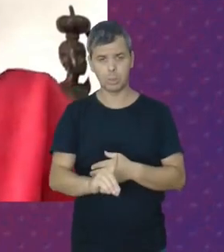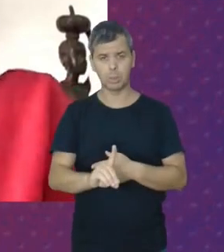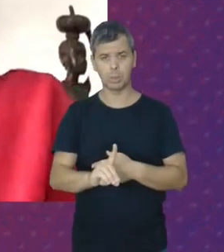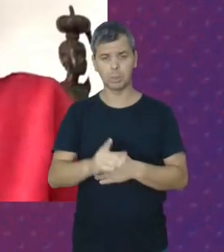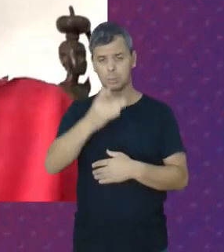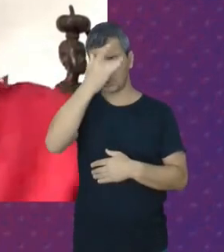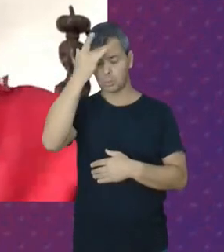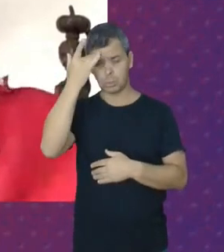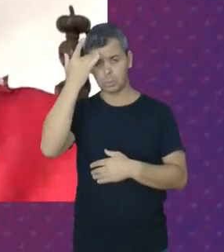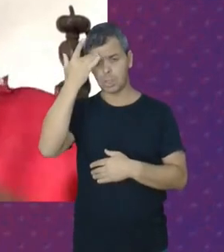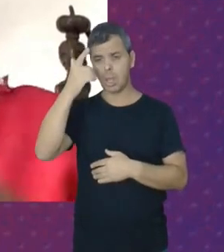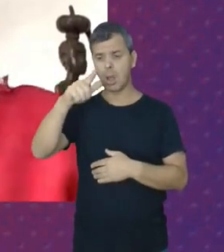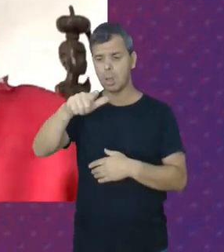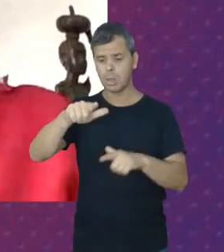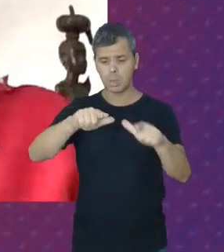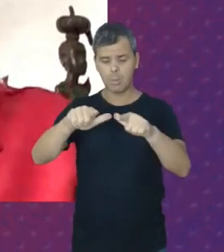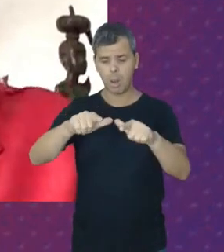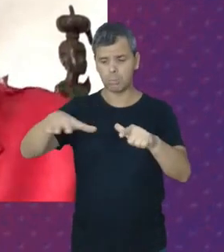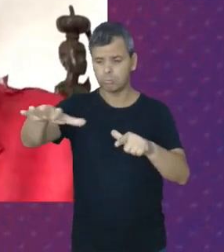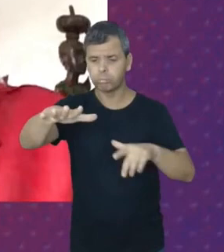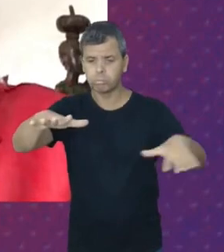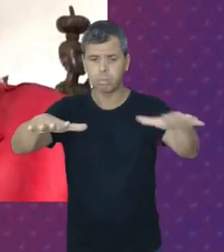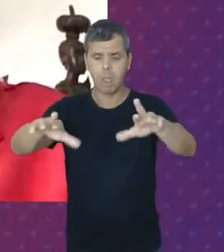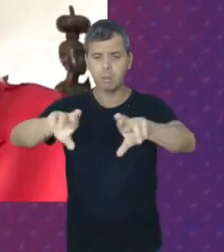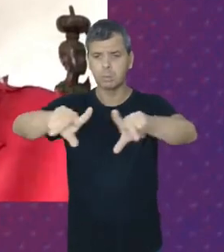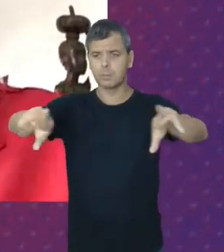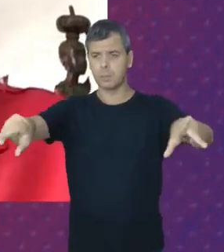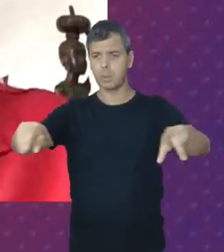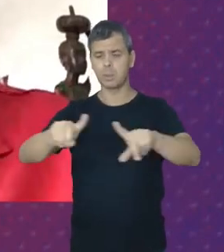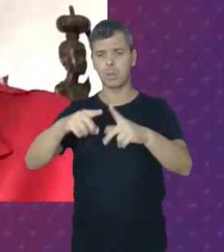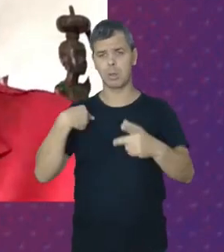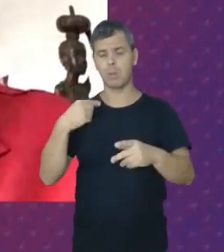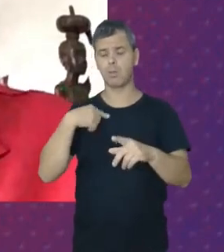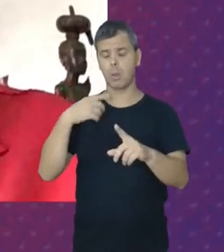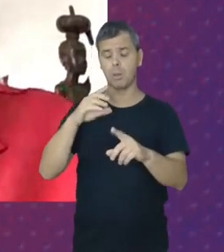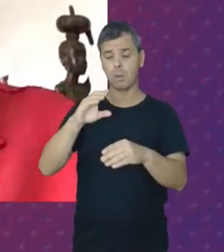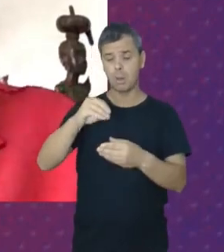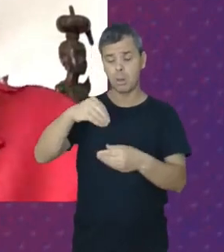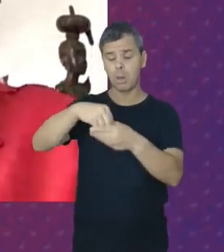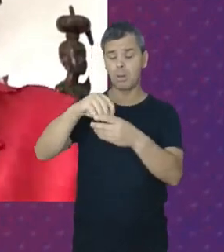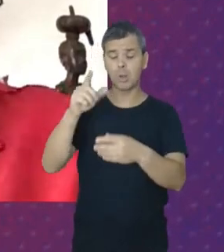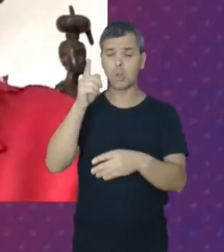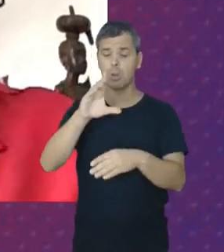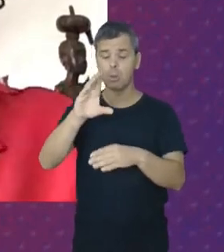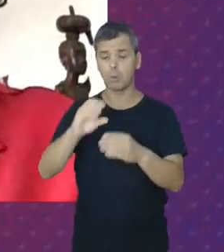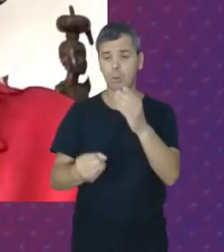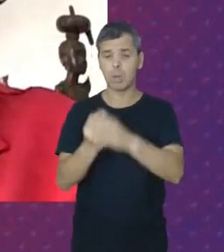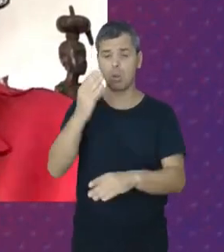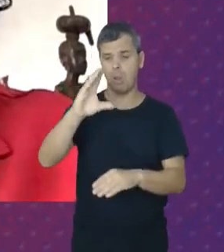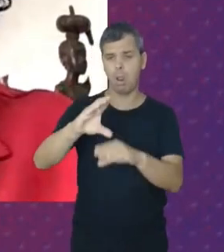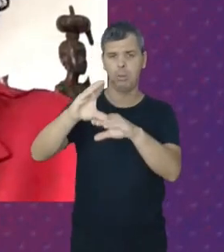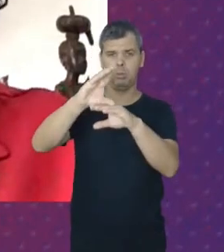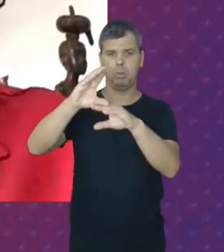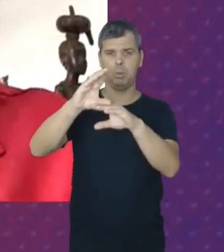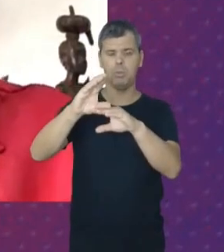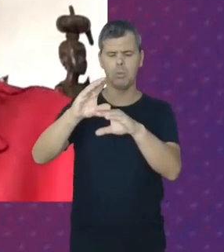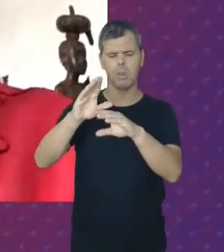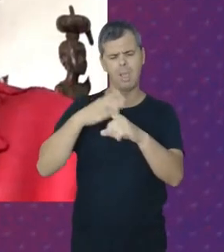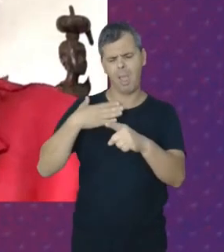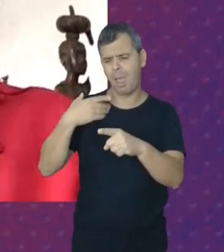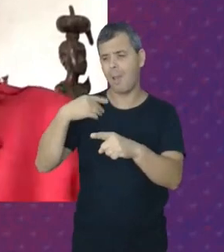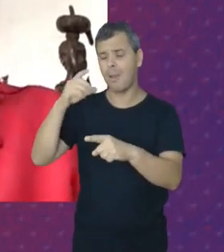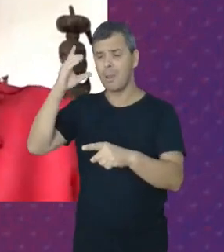demais Trabalhadores Porque essa Foi a nossa Tentativa Na Constituinte Então ali Ela ajudou